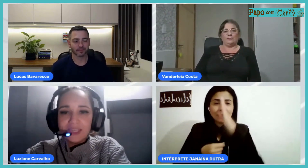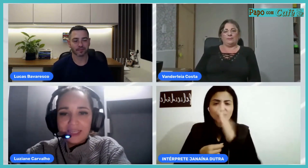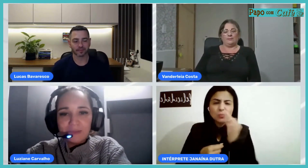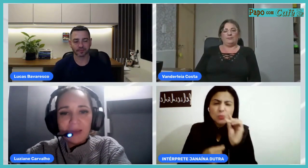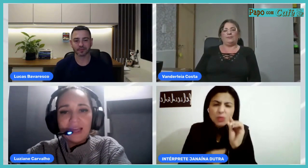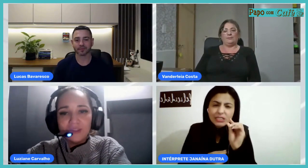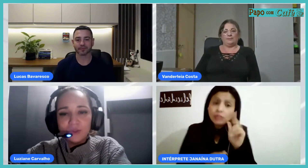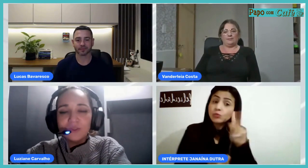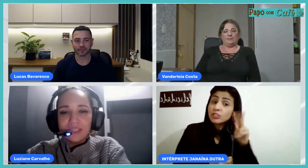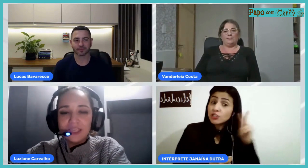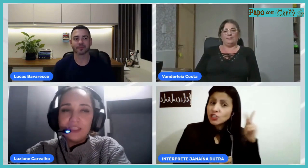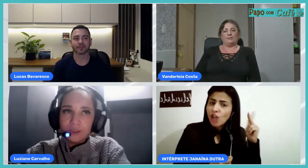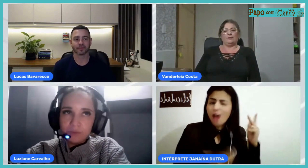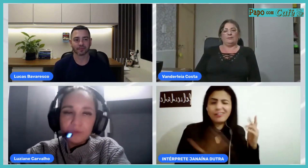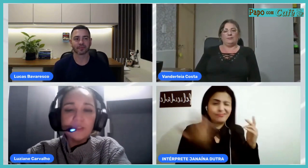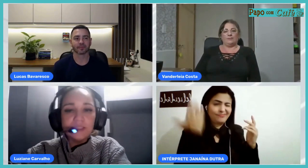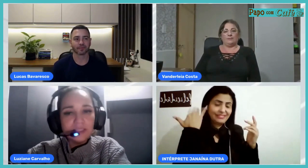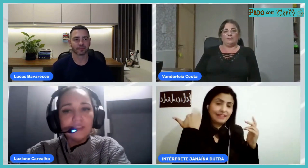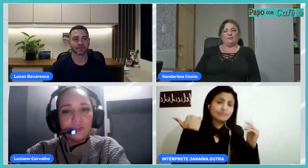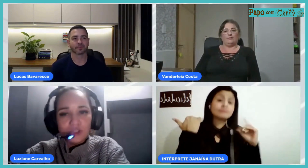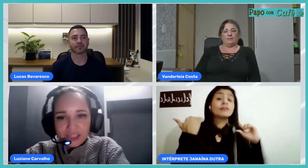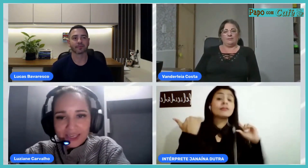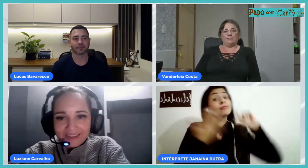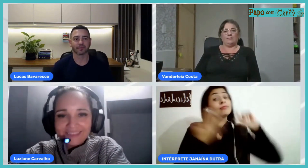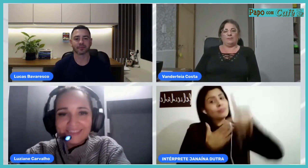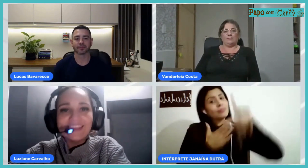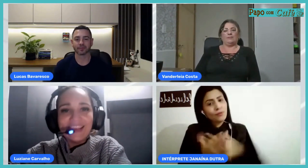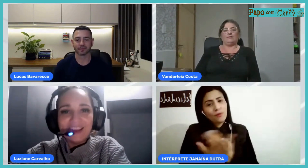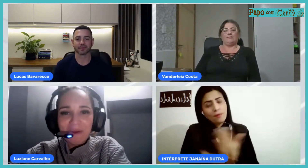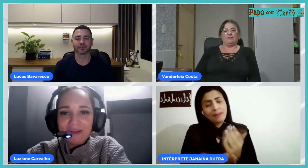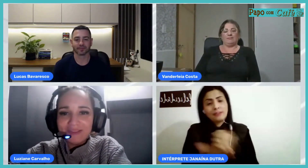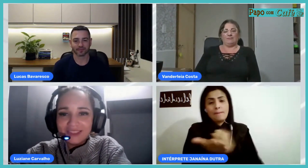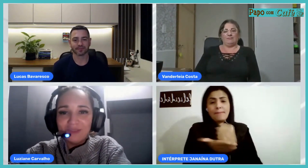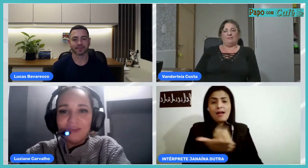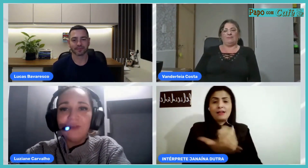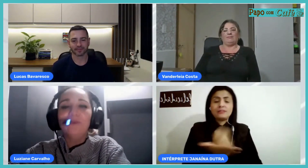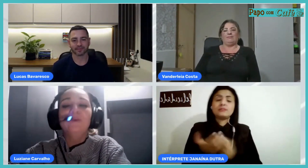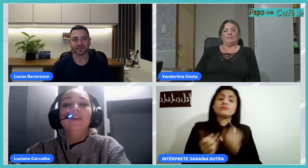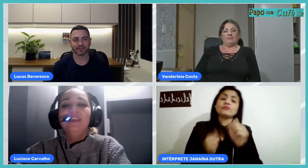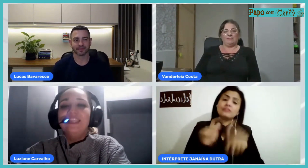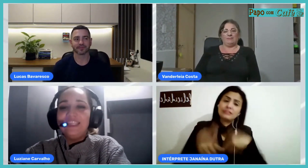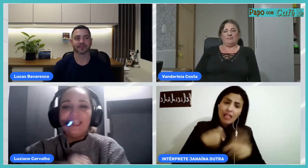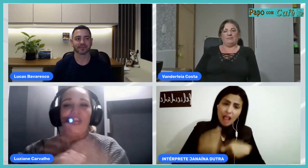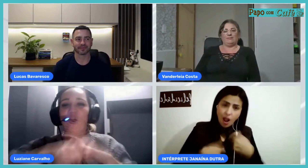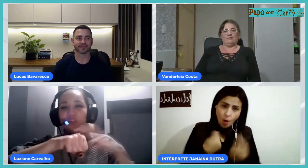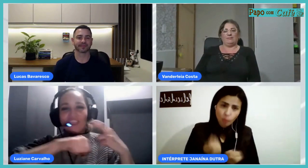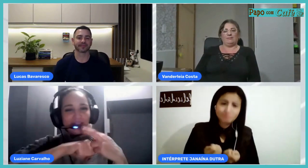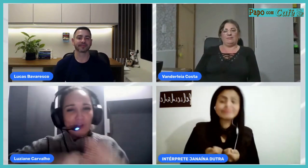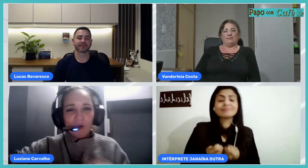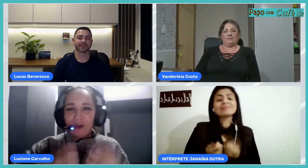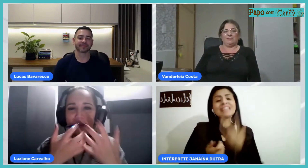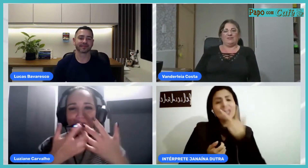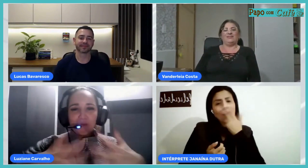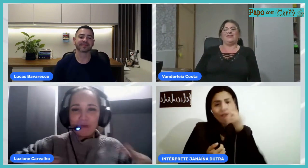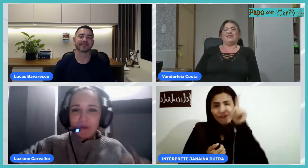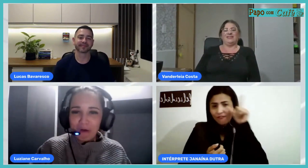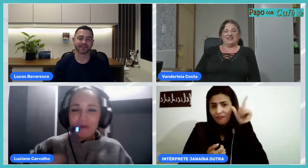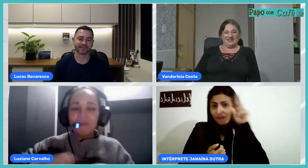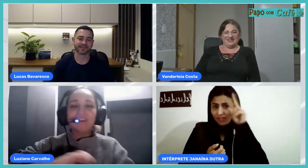com sinais básicos, e aí depois sim a gente entra, né, como a Wanda falou,